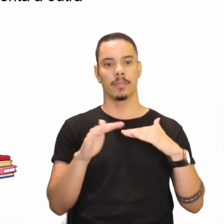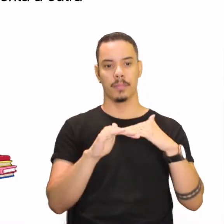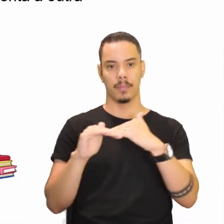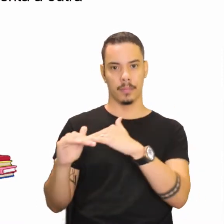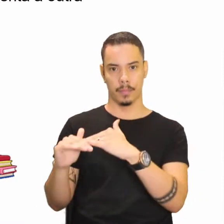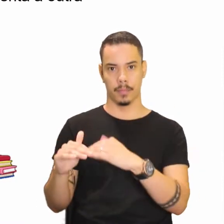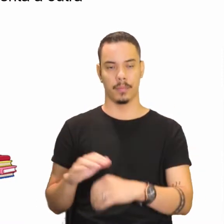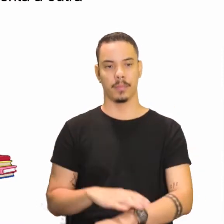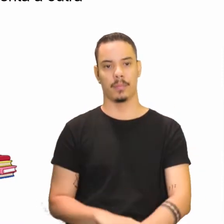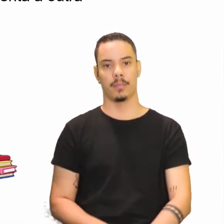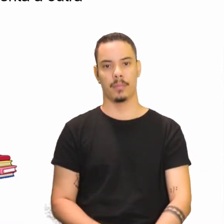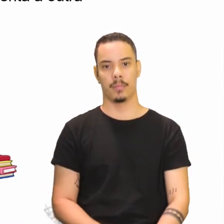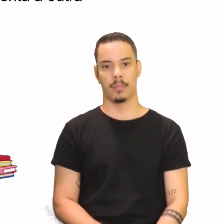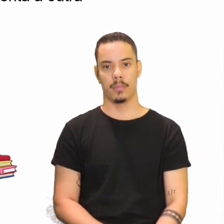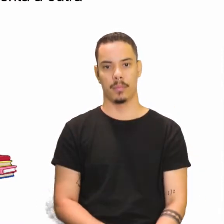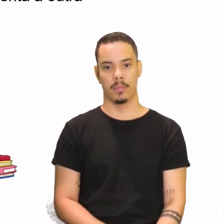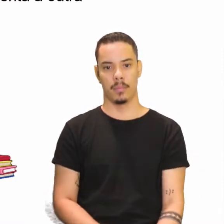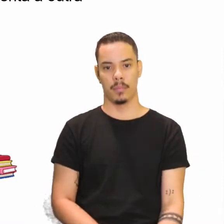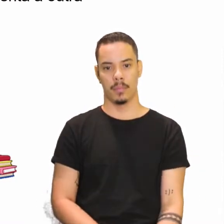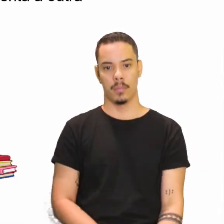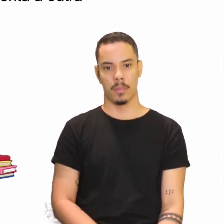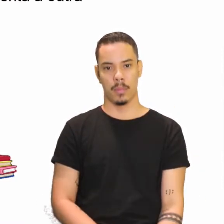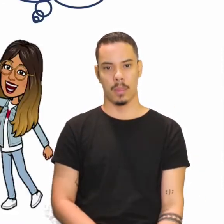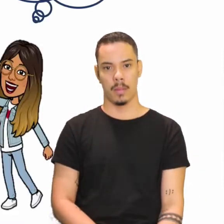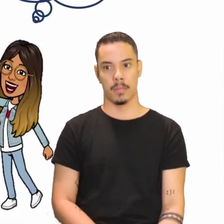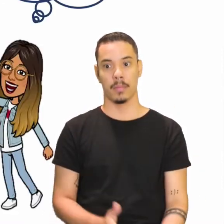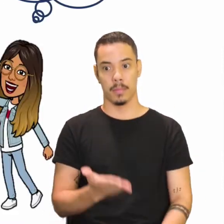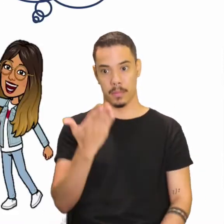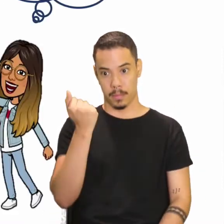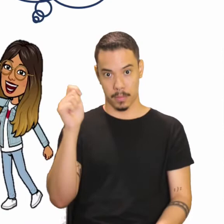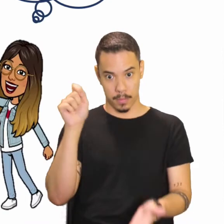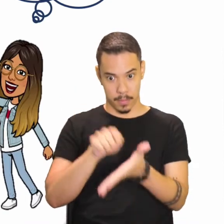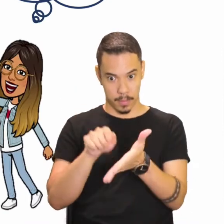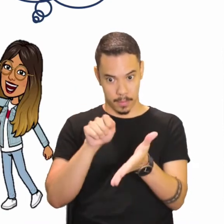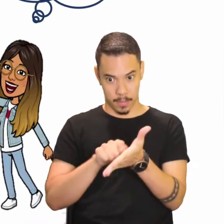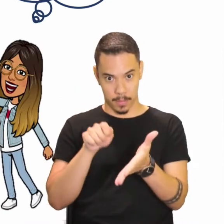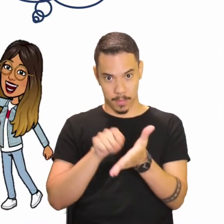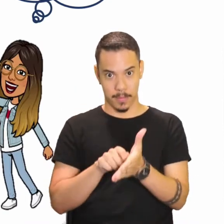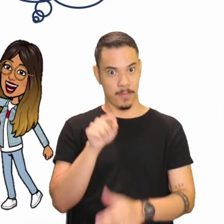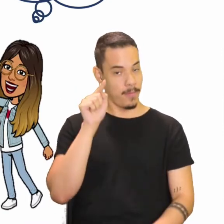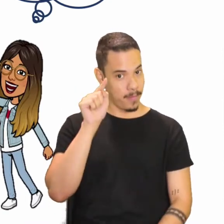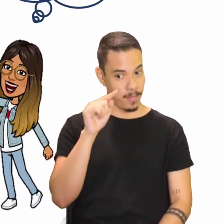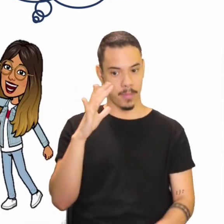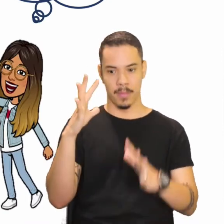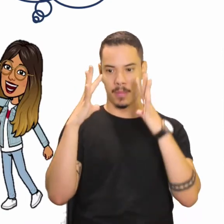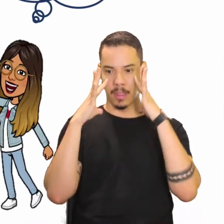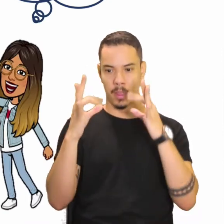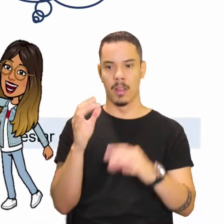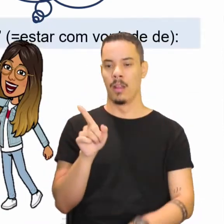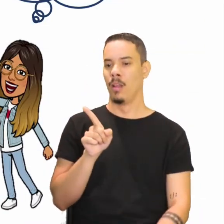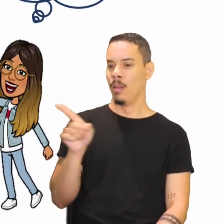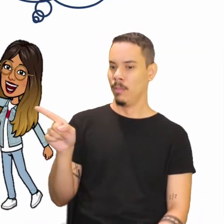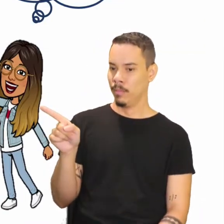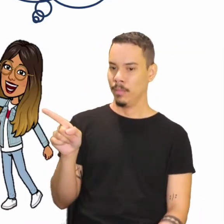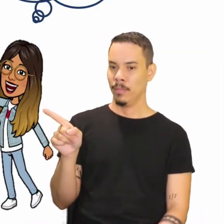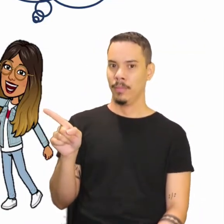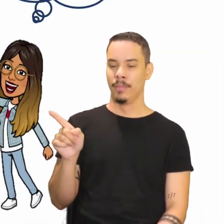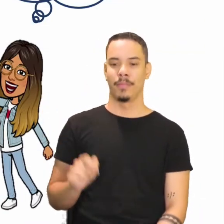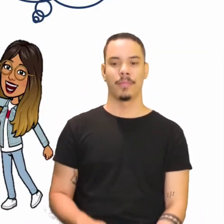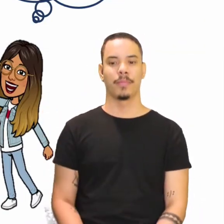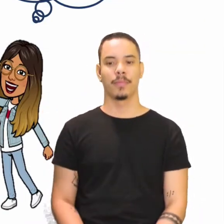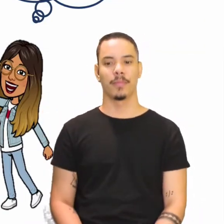igualdade. Belezinha? Tome nota aqui para você, amadinho. Olha lá, preste